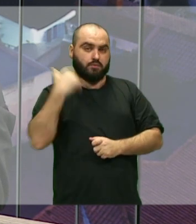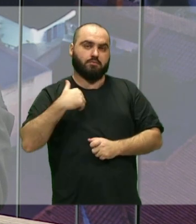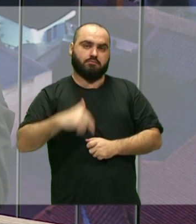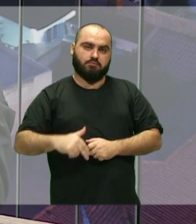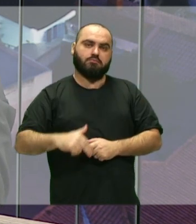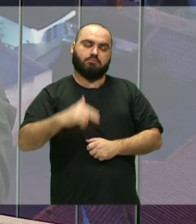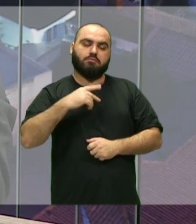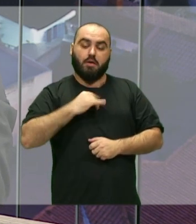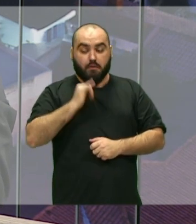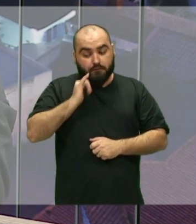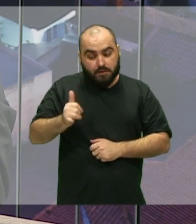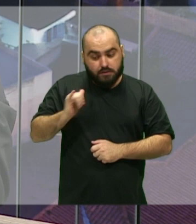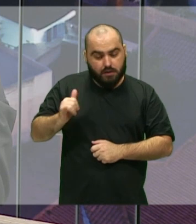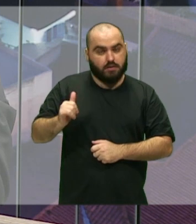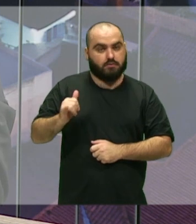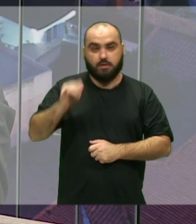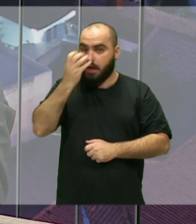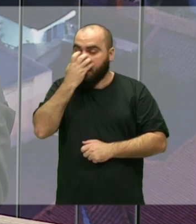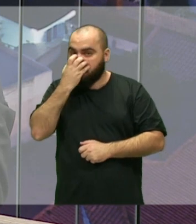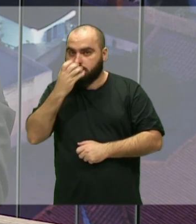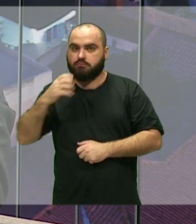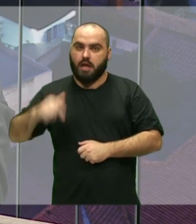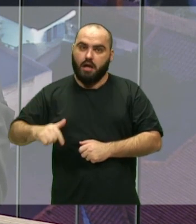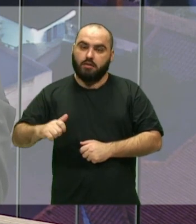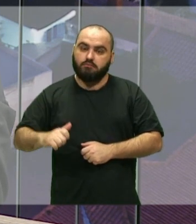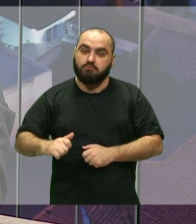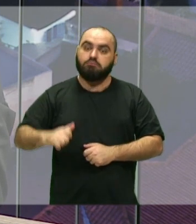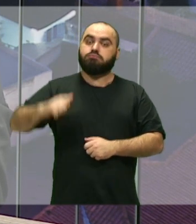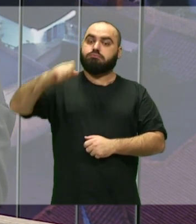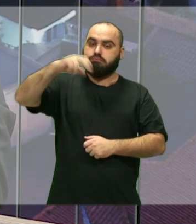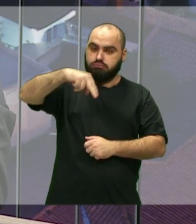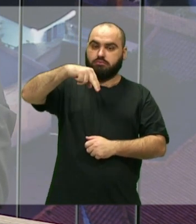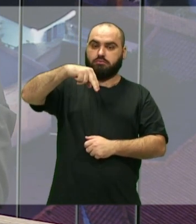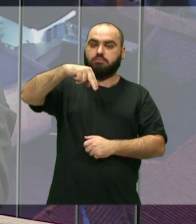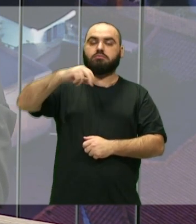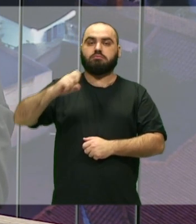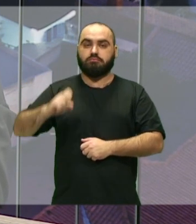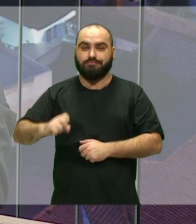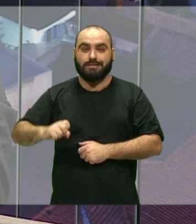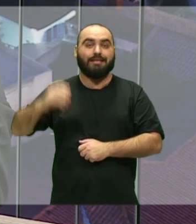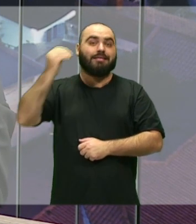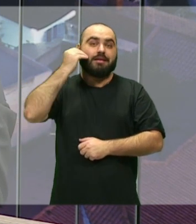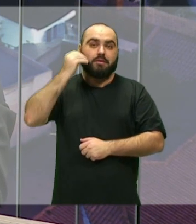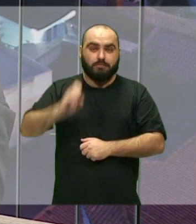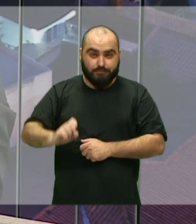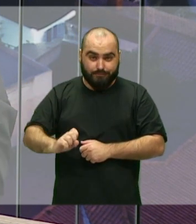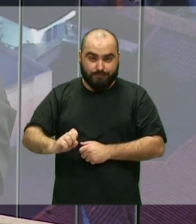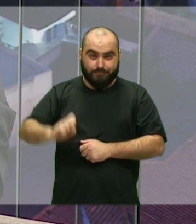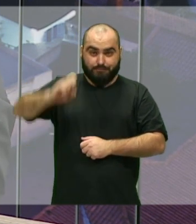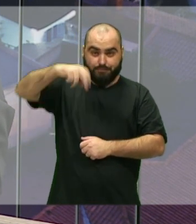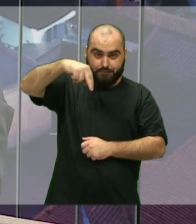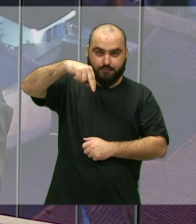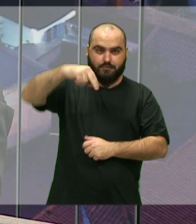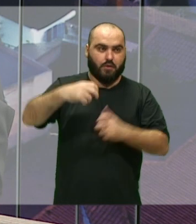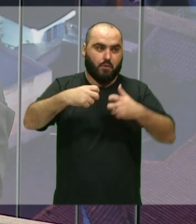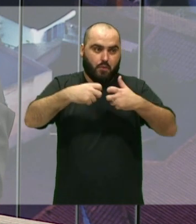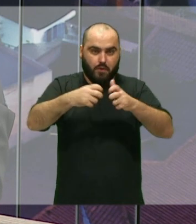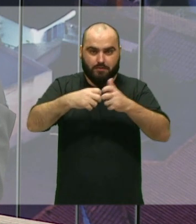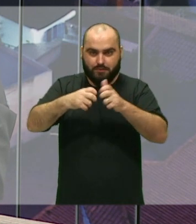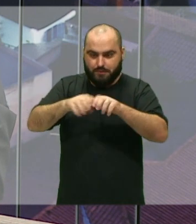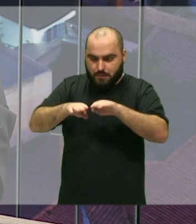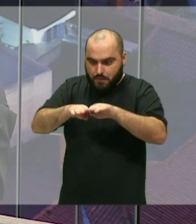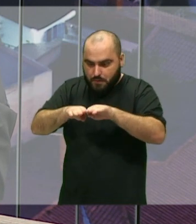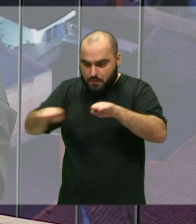Hibisco, né? Ela foi para subir. Quando ela foi para subir, ela foi tentar dar o pulinho dela, porque como o ônibus não estava rente